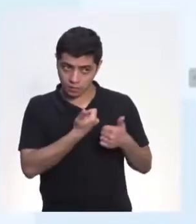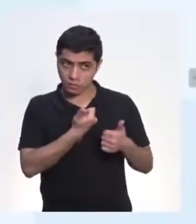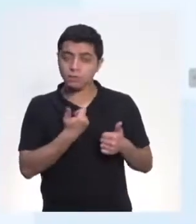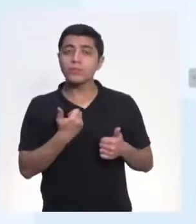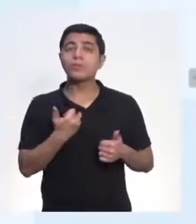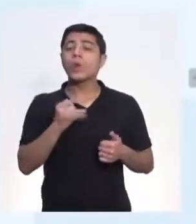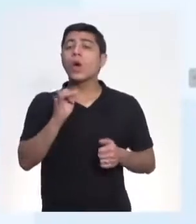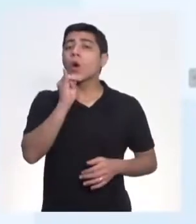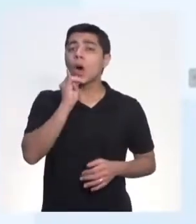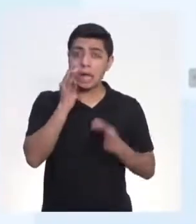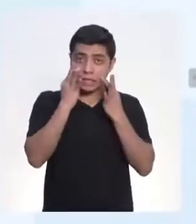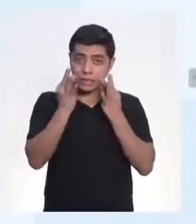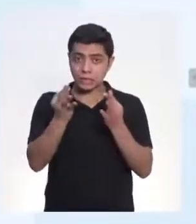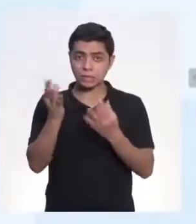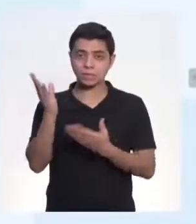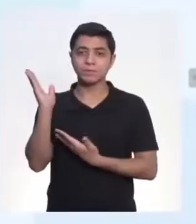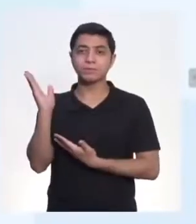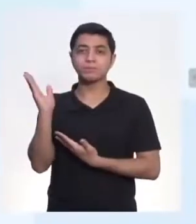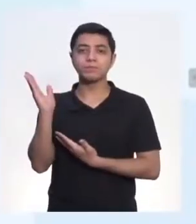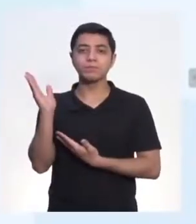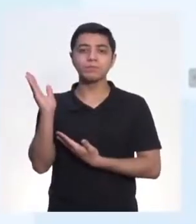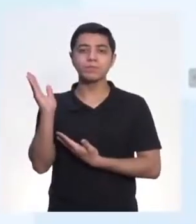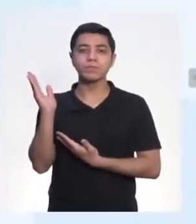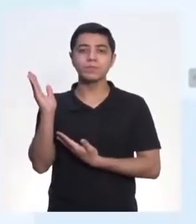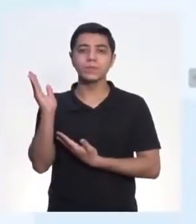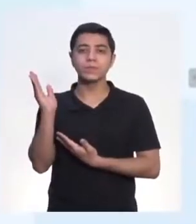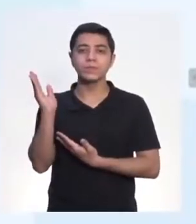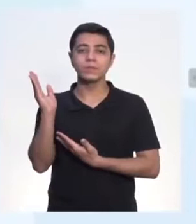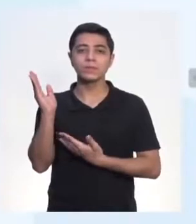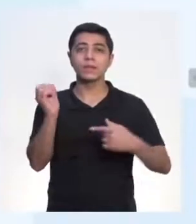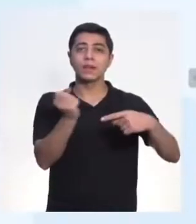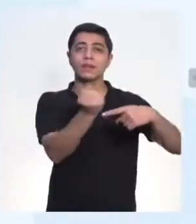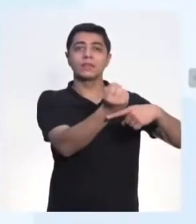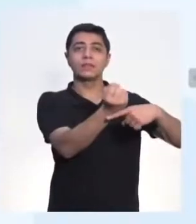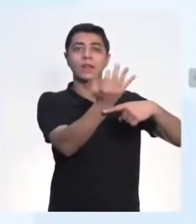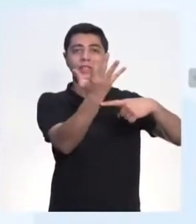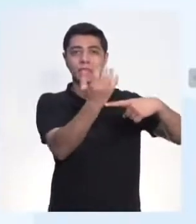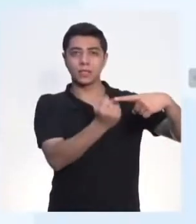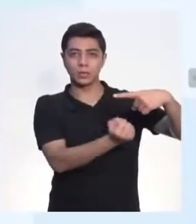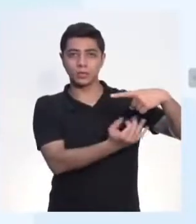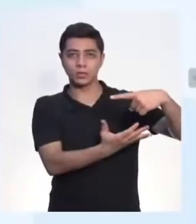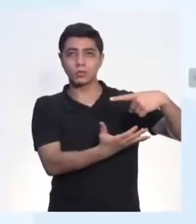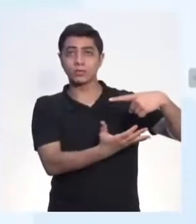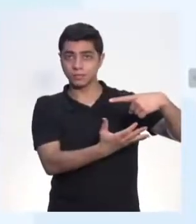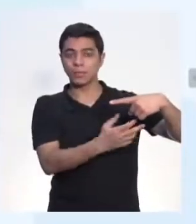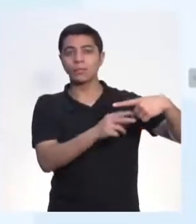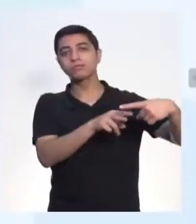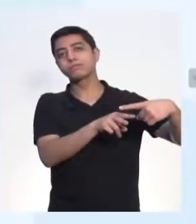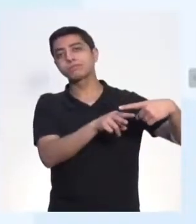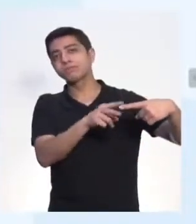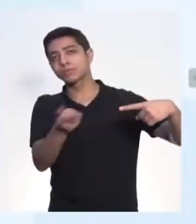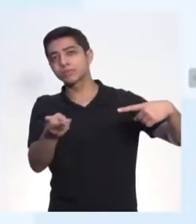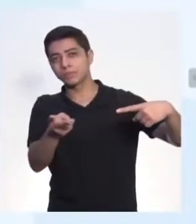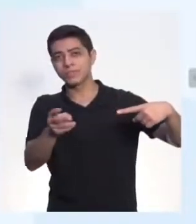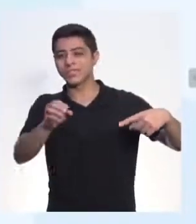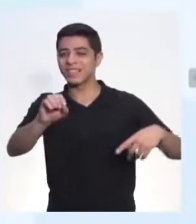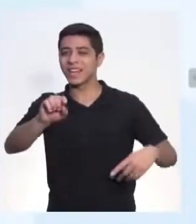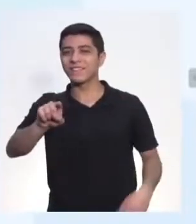para o decimal, o que eu fiz? Eu dividi, correto? Numerador pelo